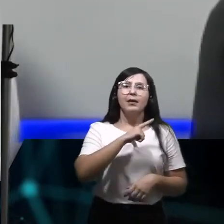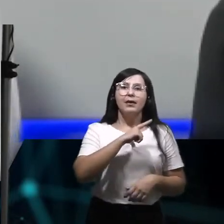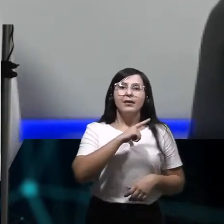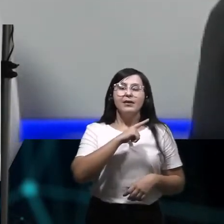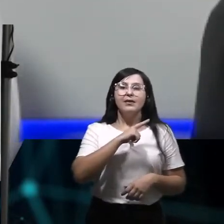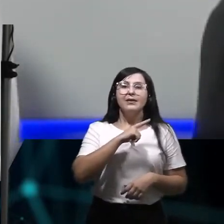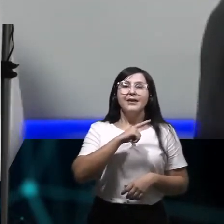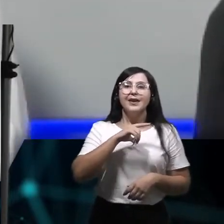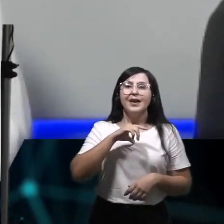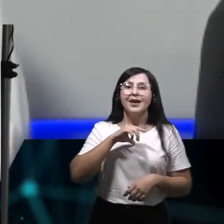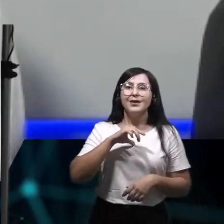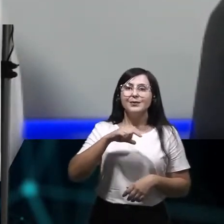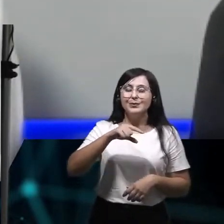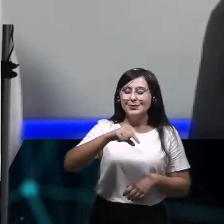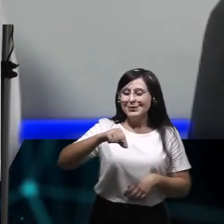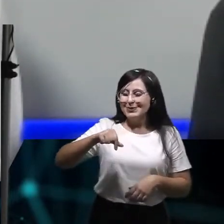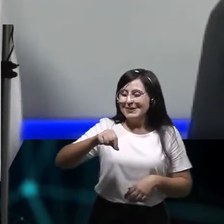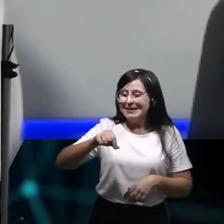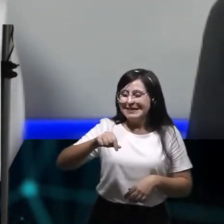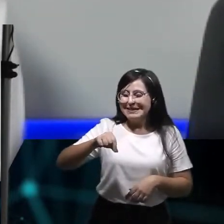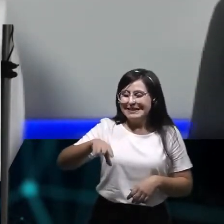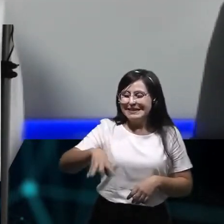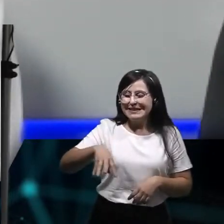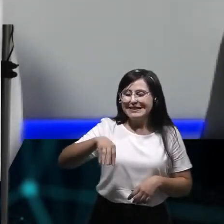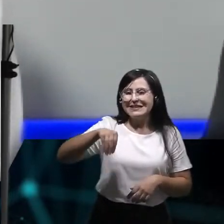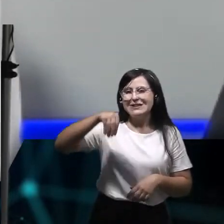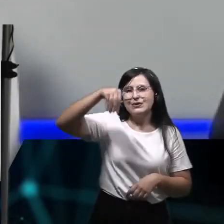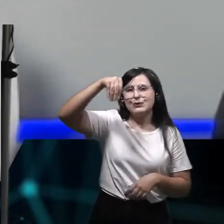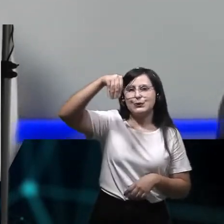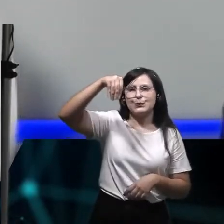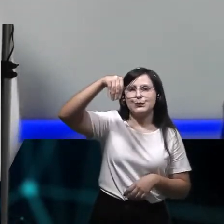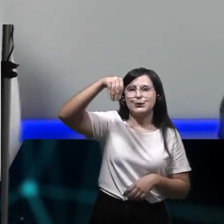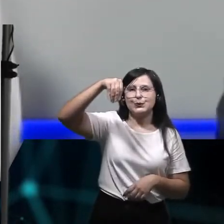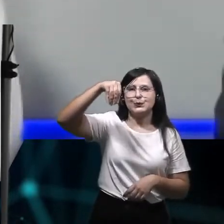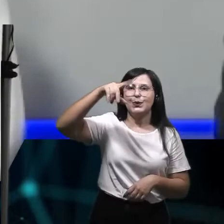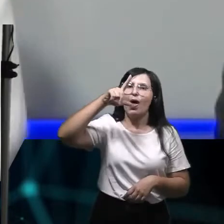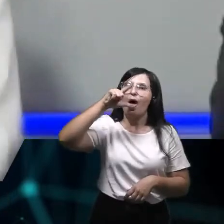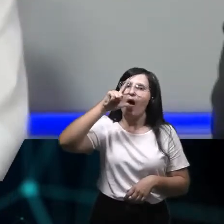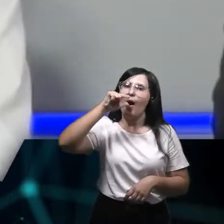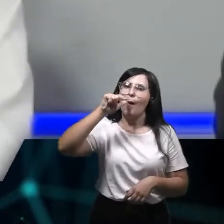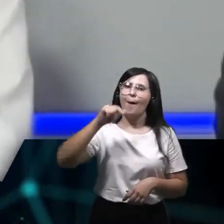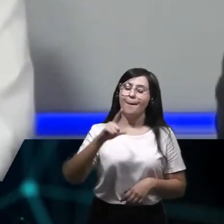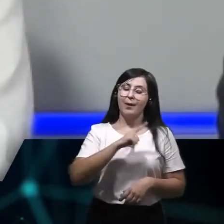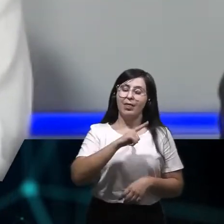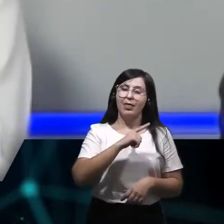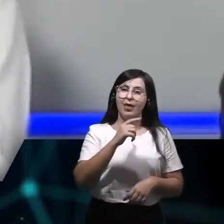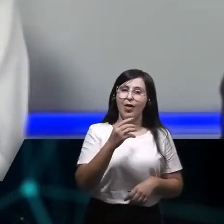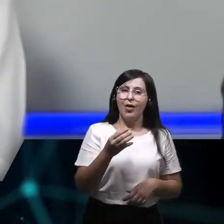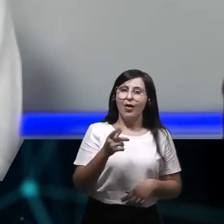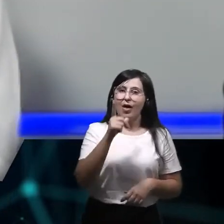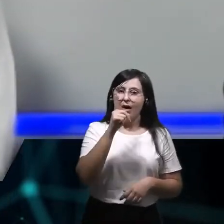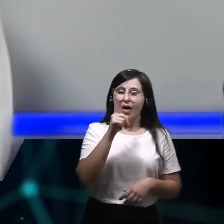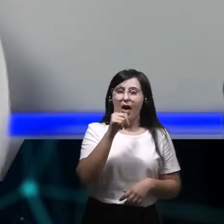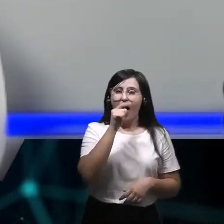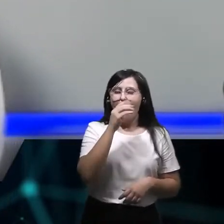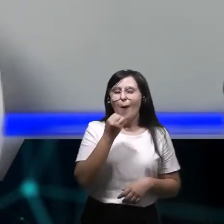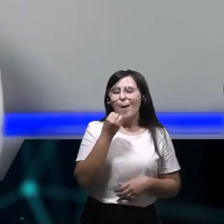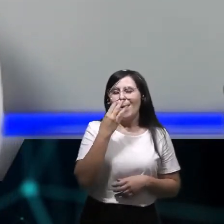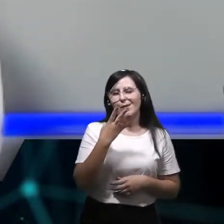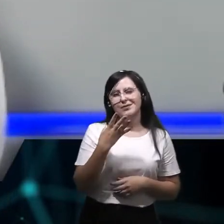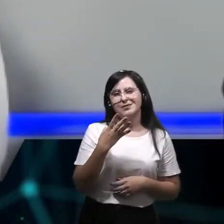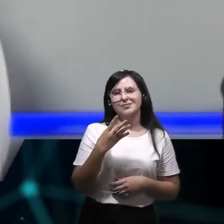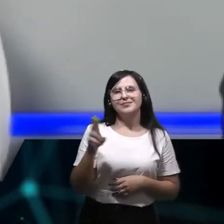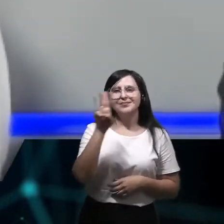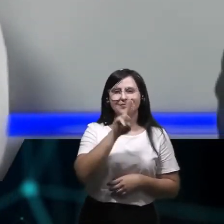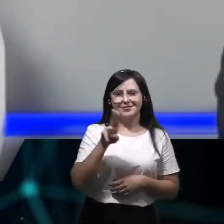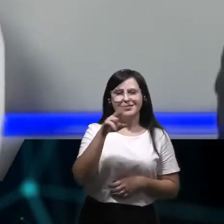na vazão dele foram muito boas, né? Isso é de grande importância para ter uma água de boa qualidade também, né? E